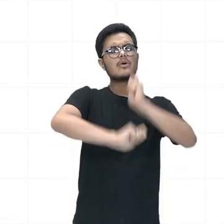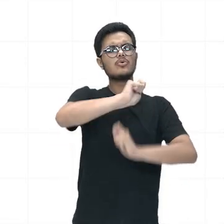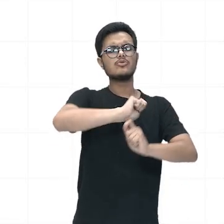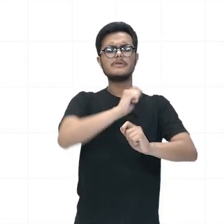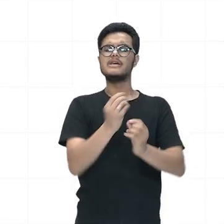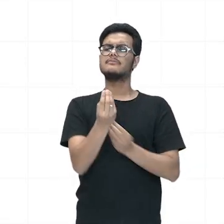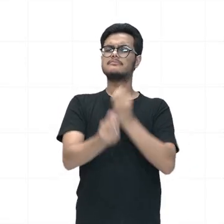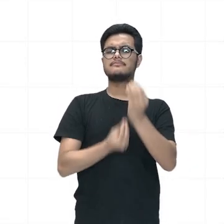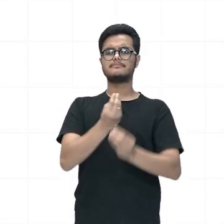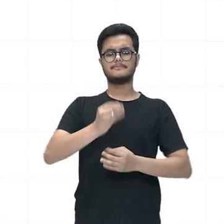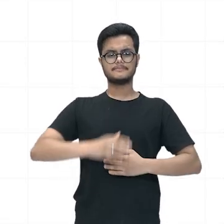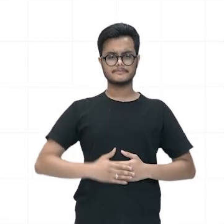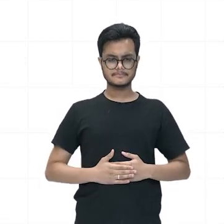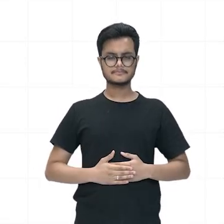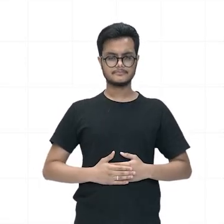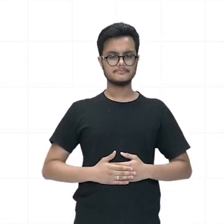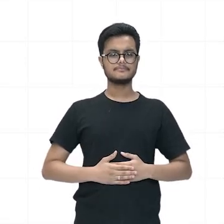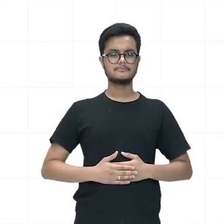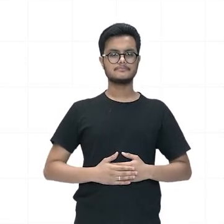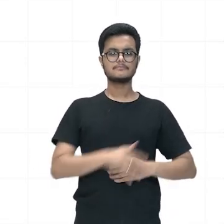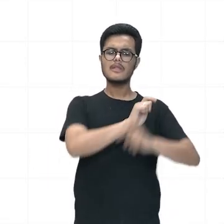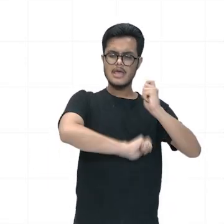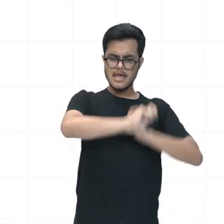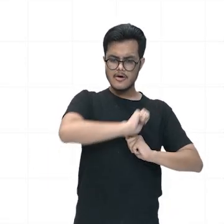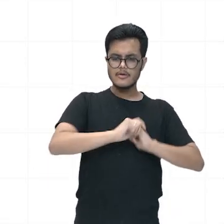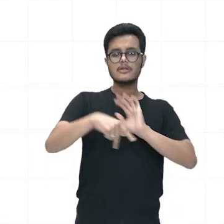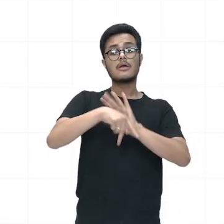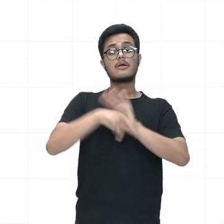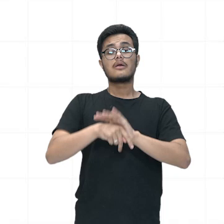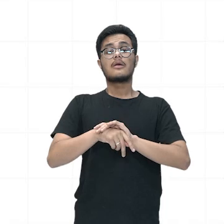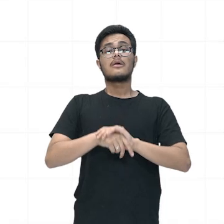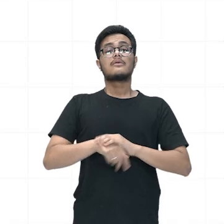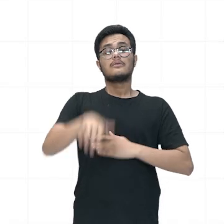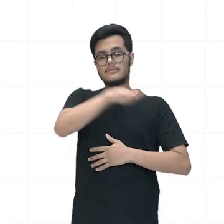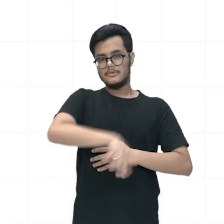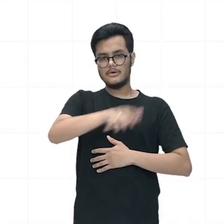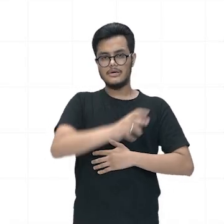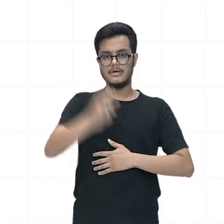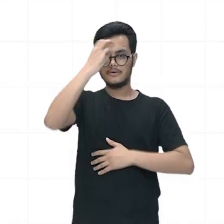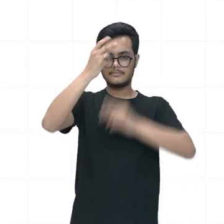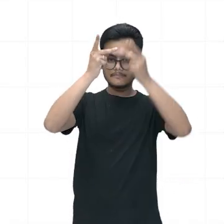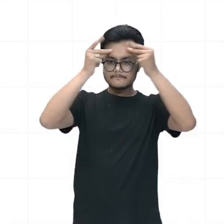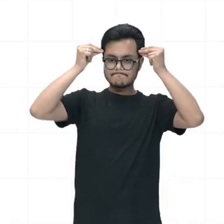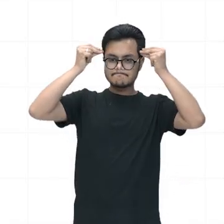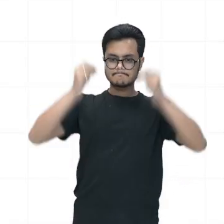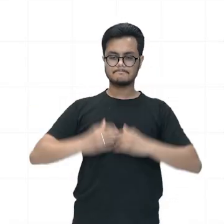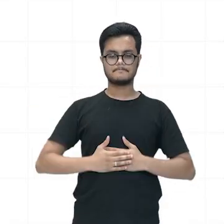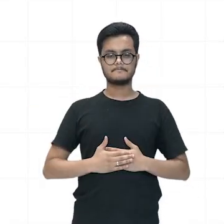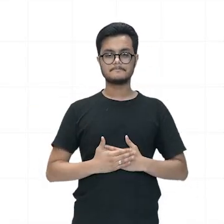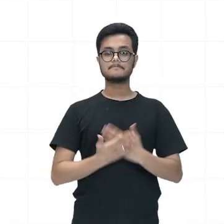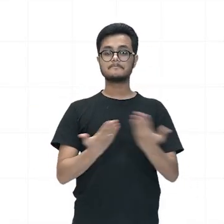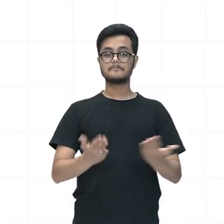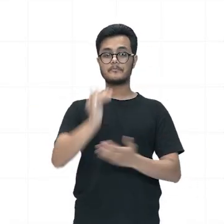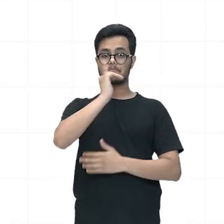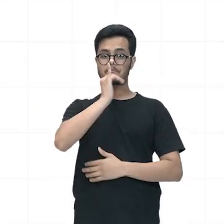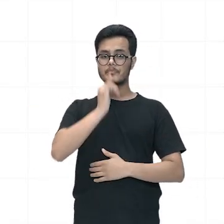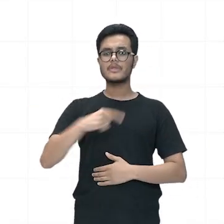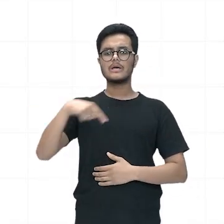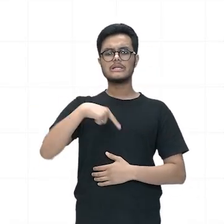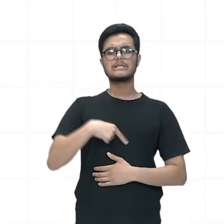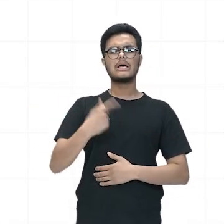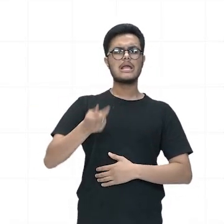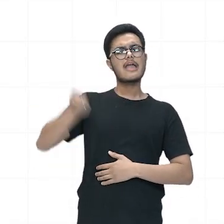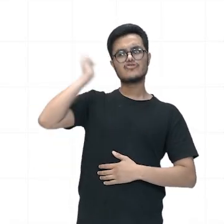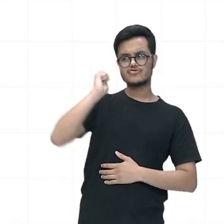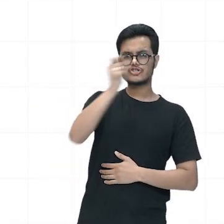da economia, tá? Olha como é que se dava então essa parte econômica ligada então a essa cultura greco-romana, tá?